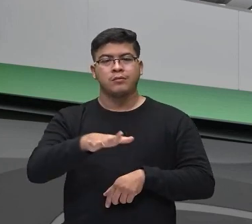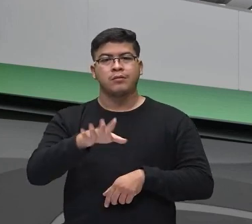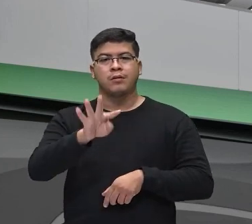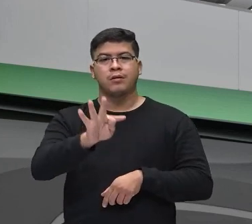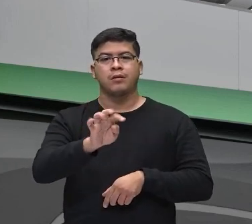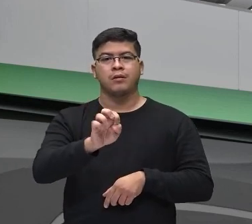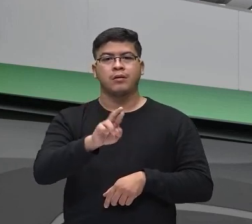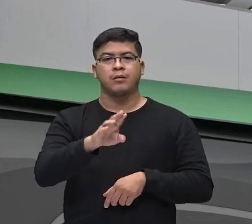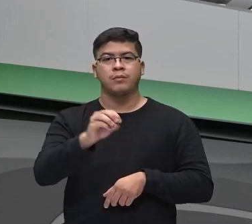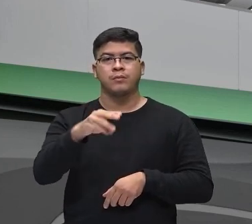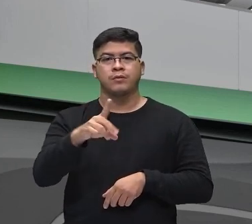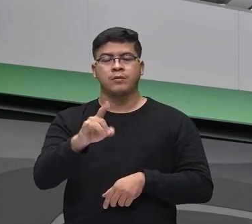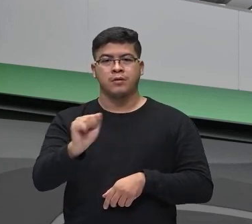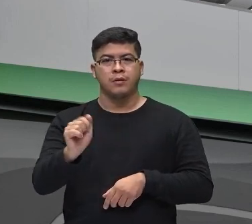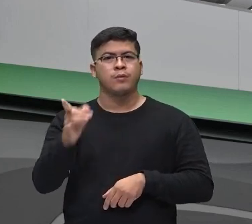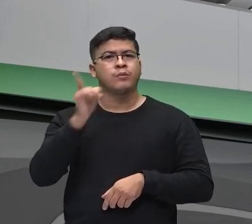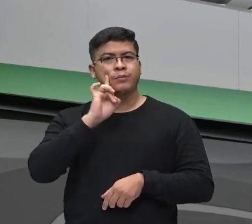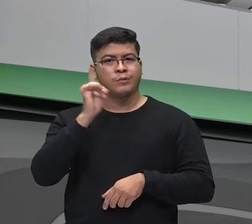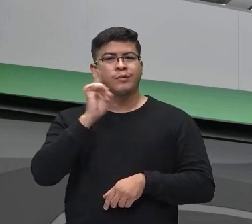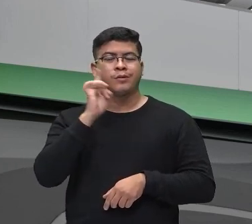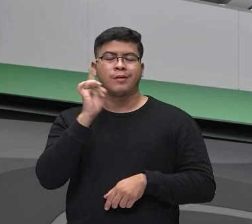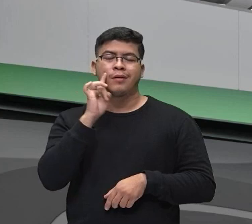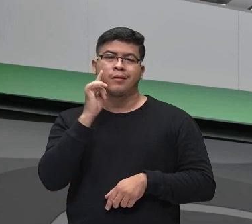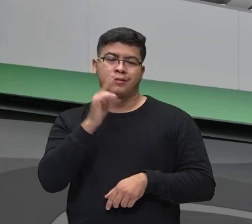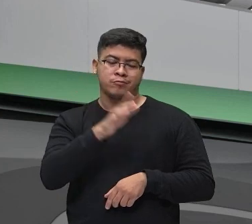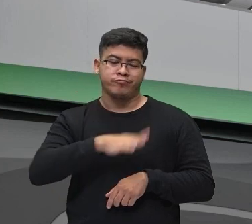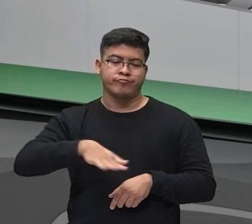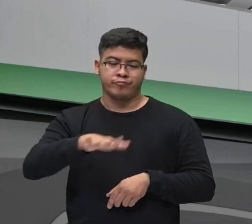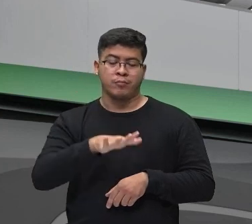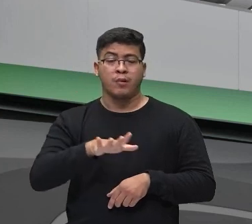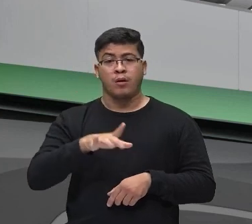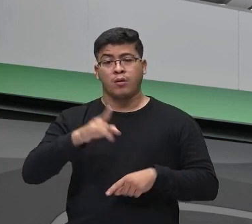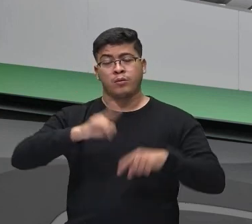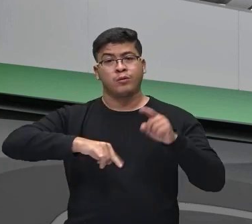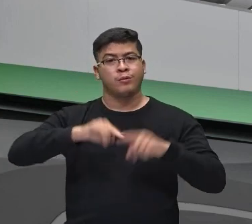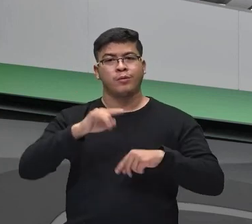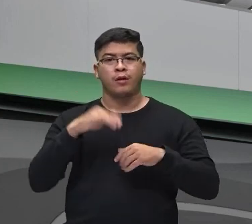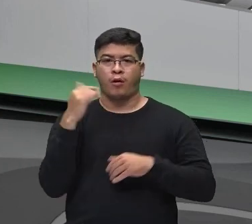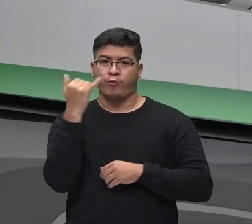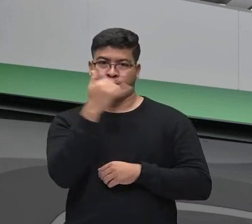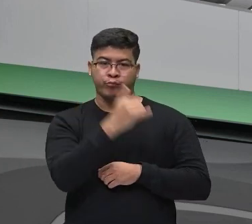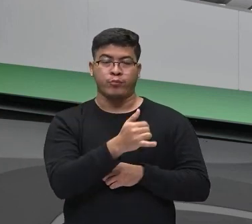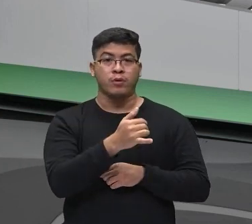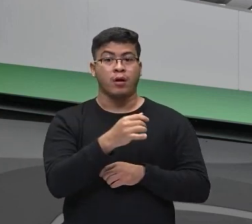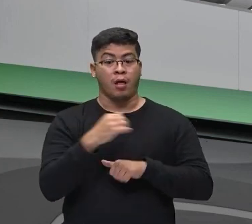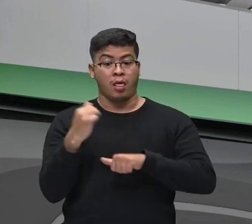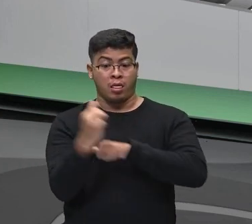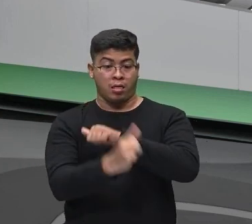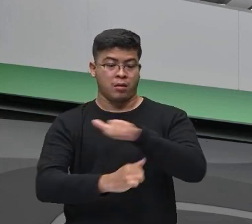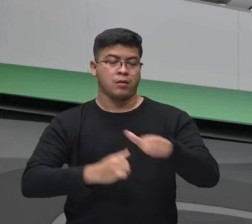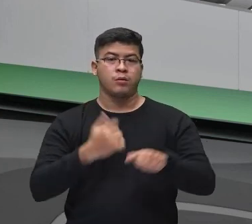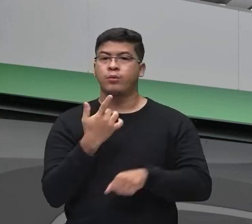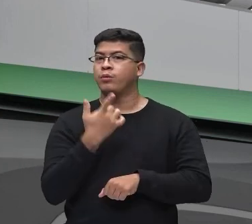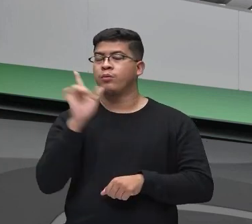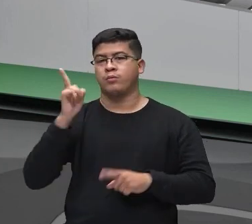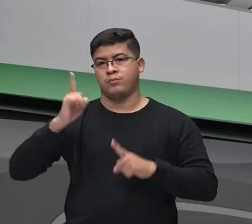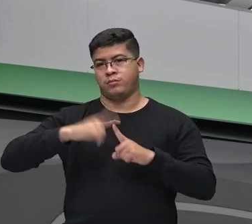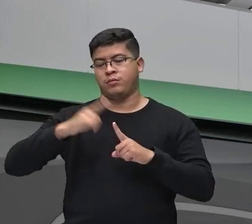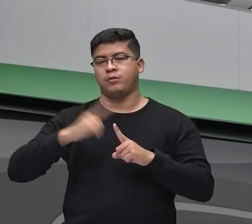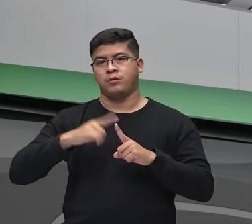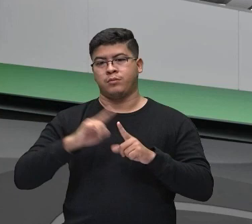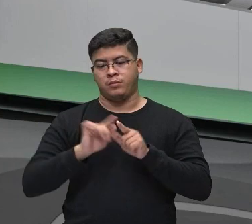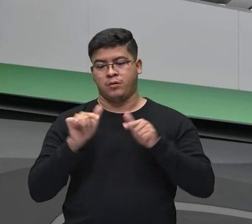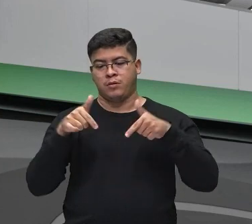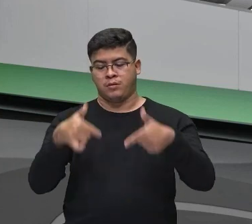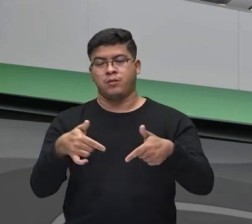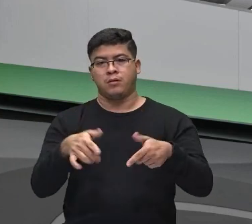dia a dia, né? Nos aparelhos eletrodomésticos que transformam a energia elétrica em outros tipos de energia e que